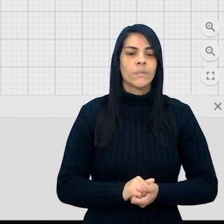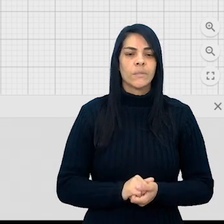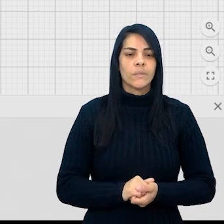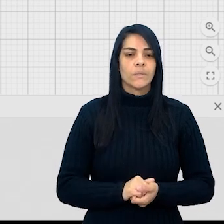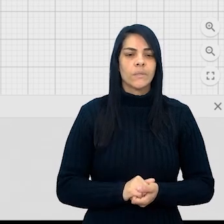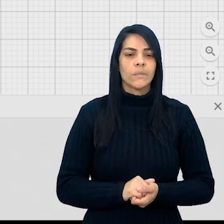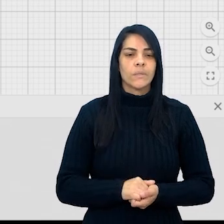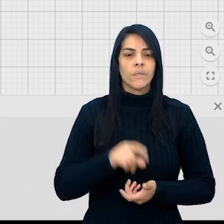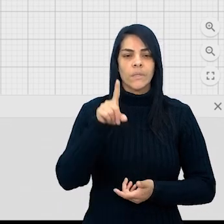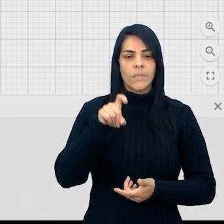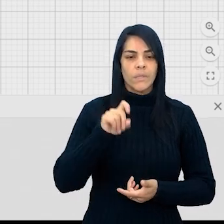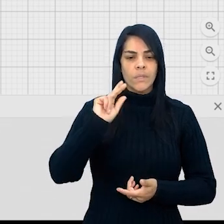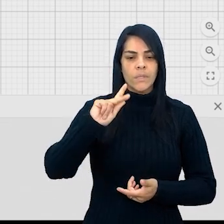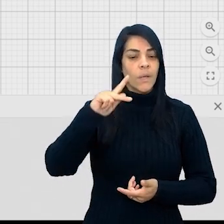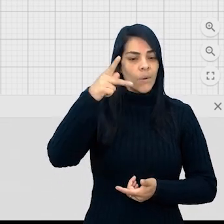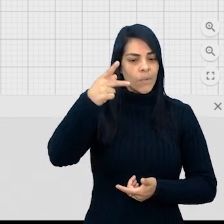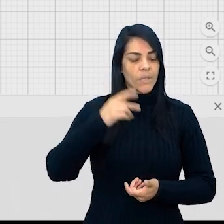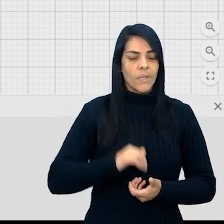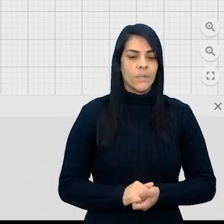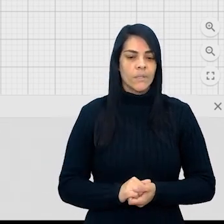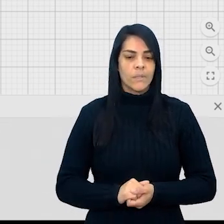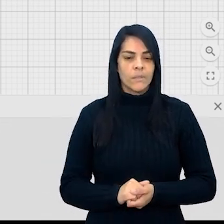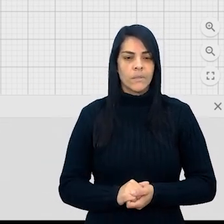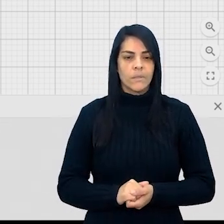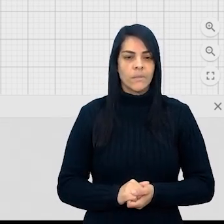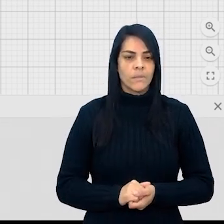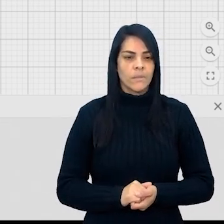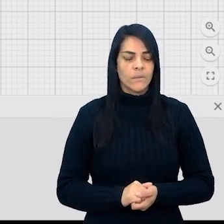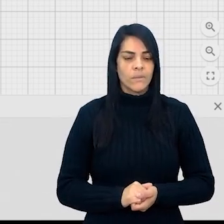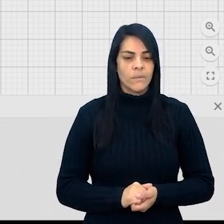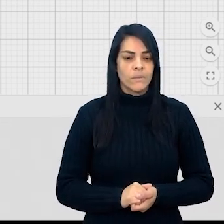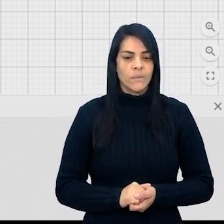x ao quadrado, né?